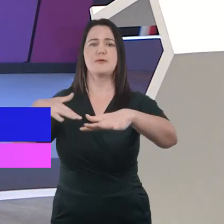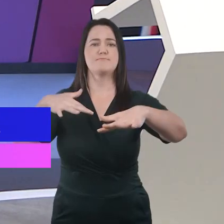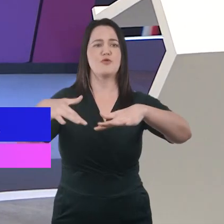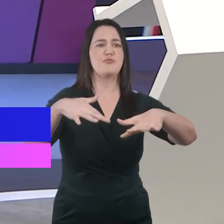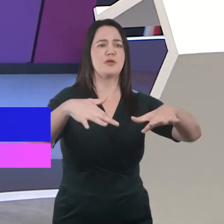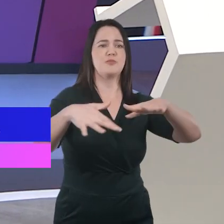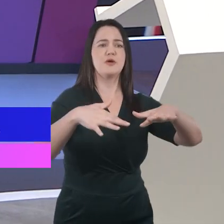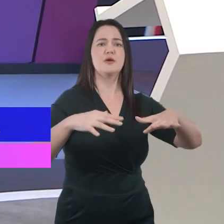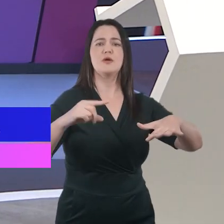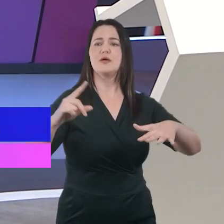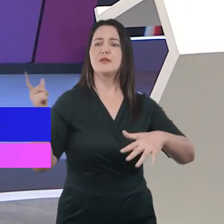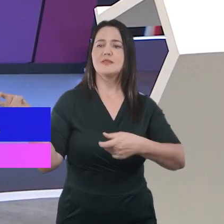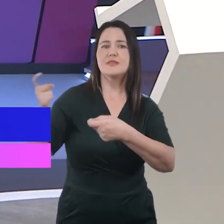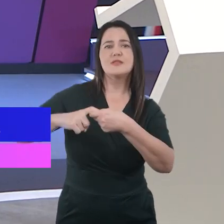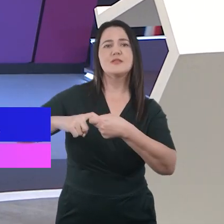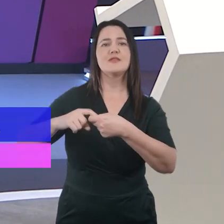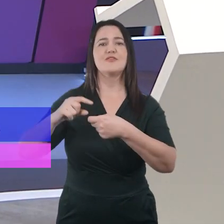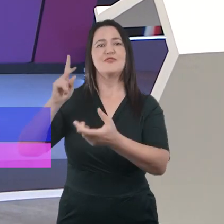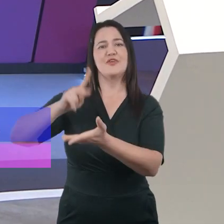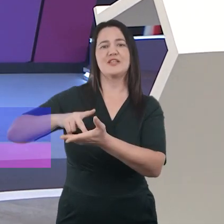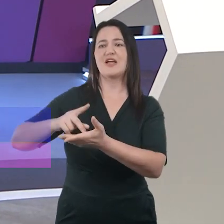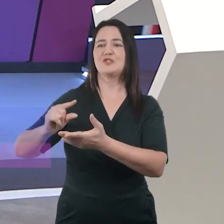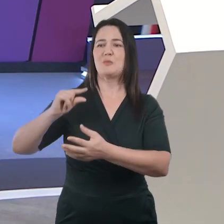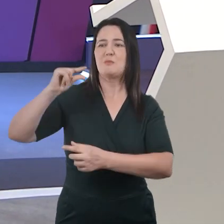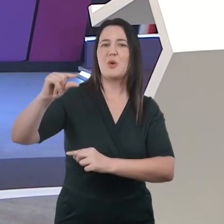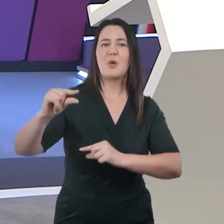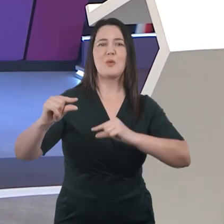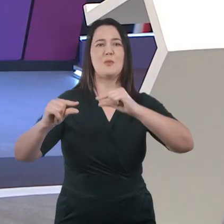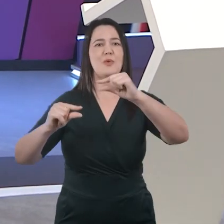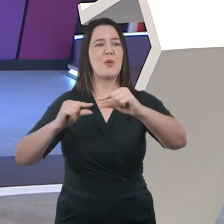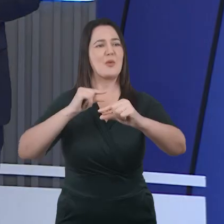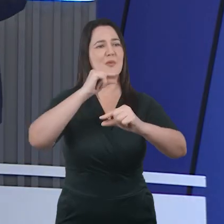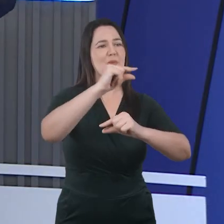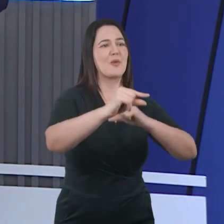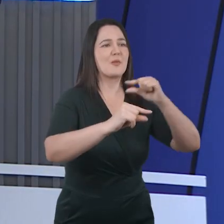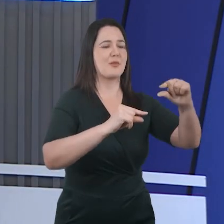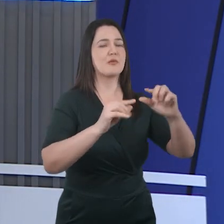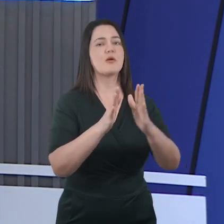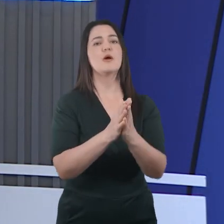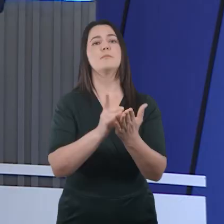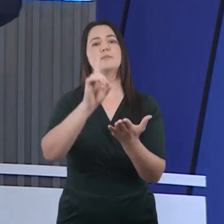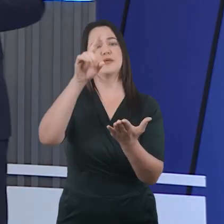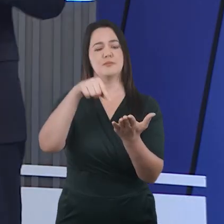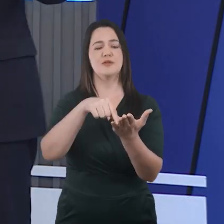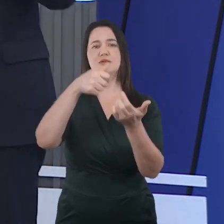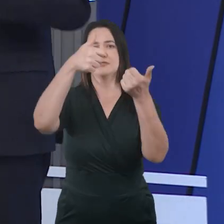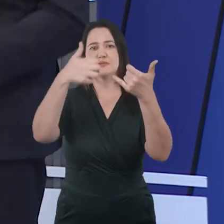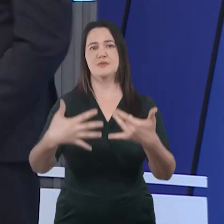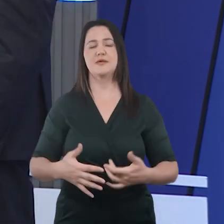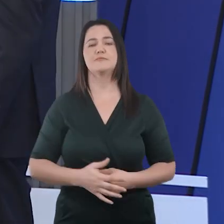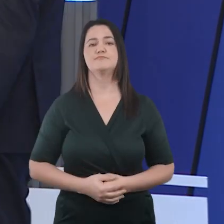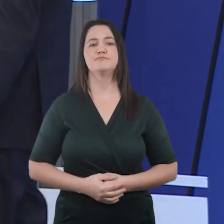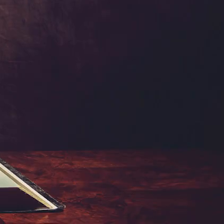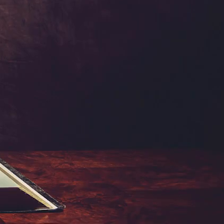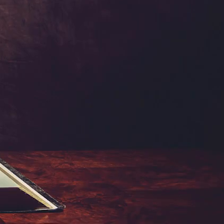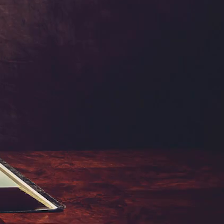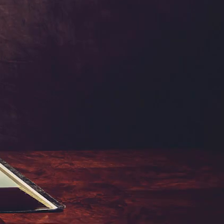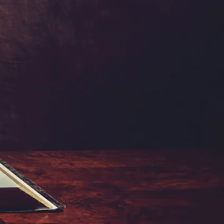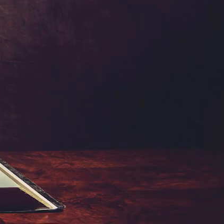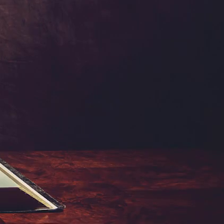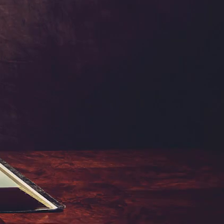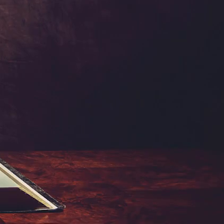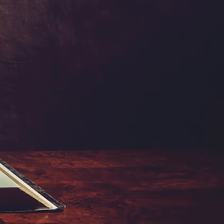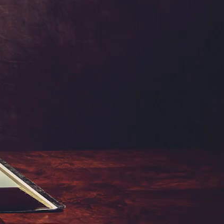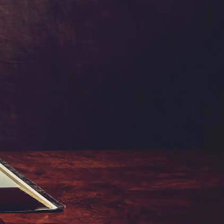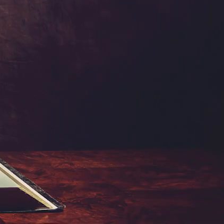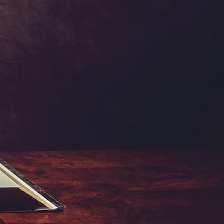religiões, qual seria a igreja verdadeira para os nossos dias? A Bíblia tem que nos dizer. Olha o que diz Isaías